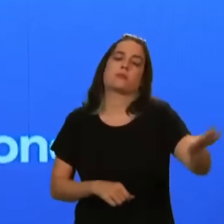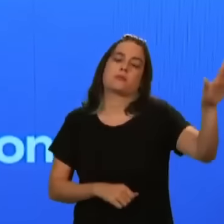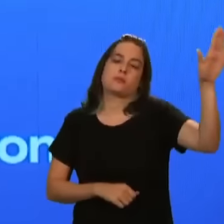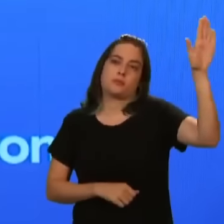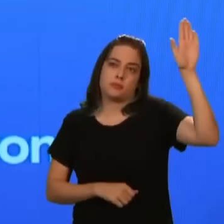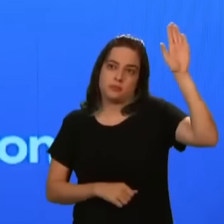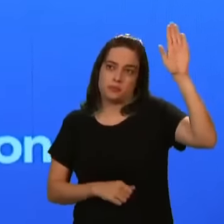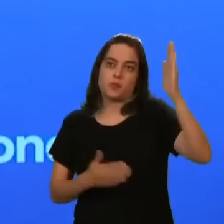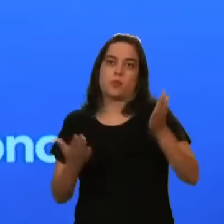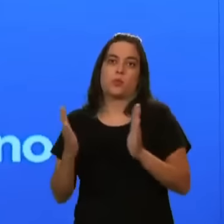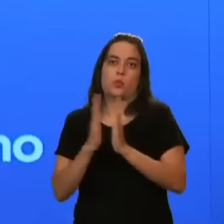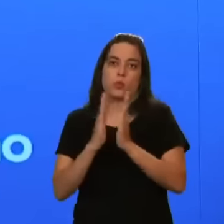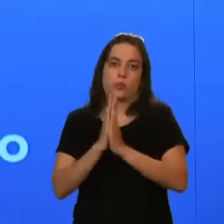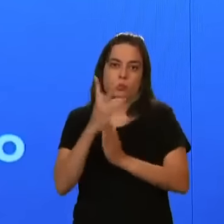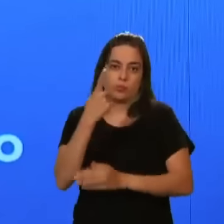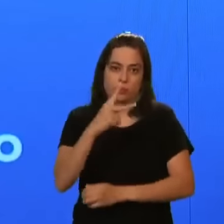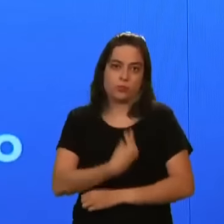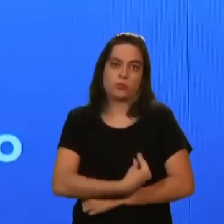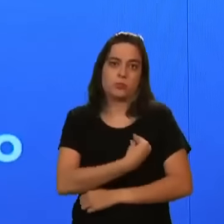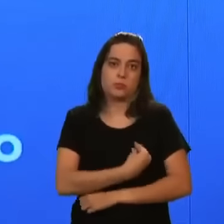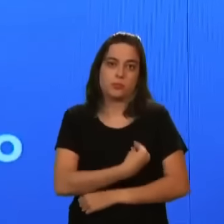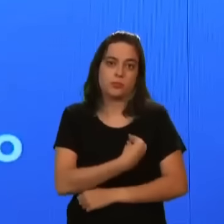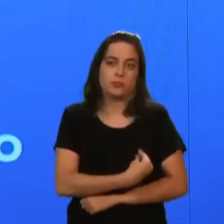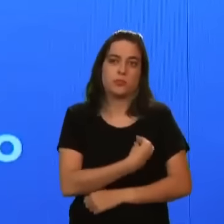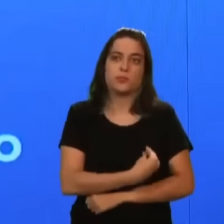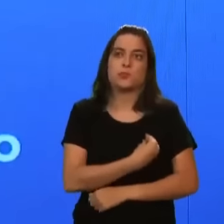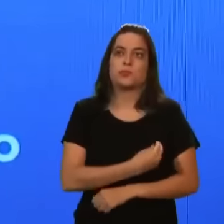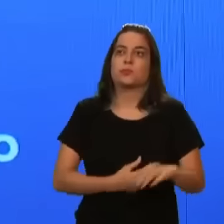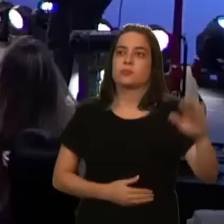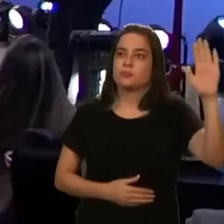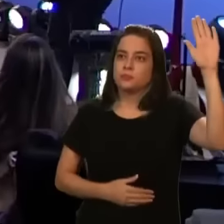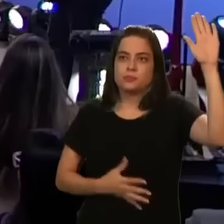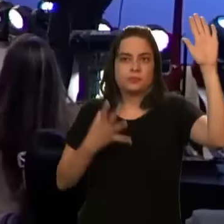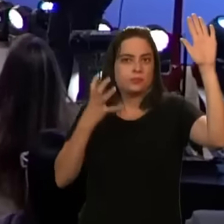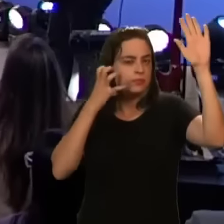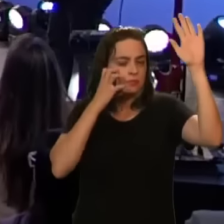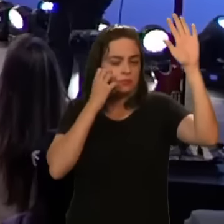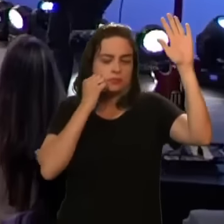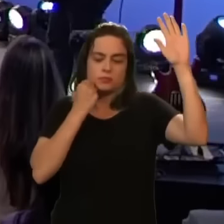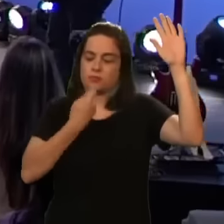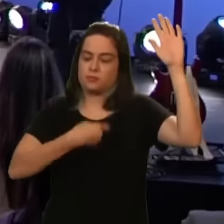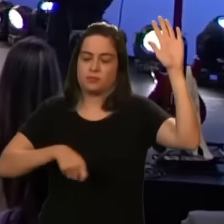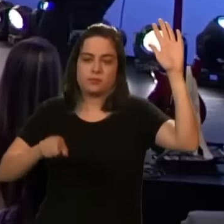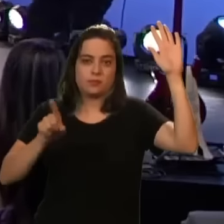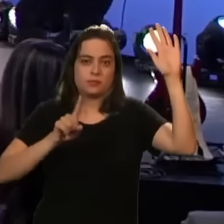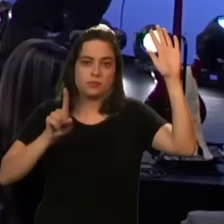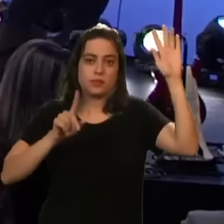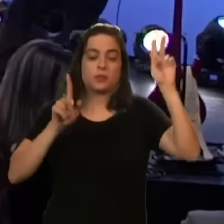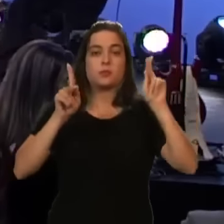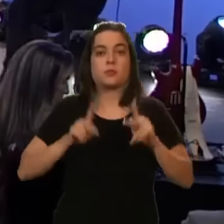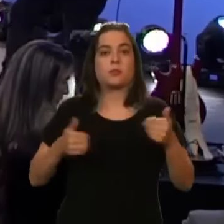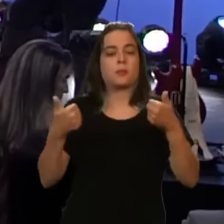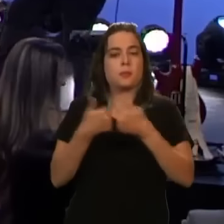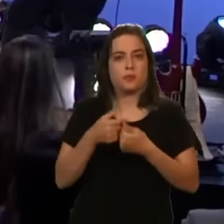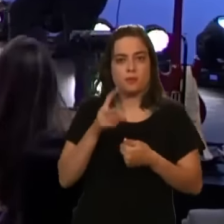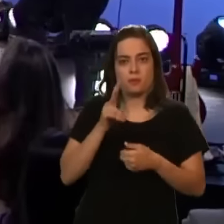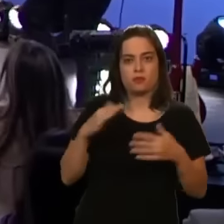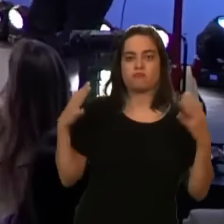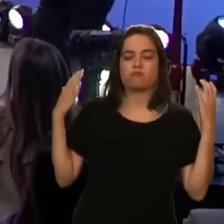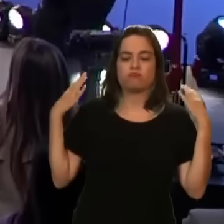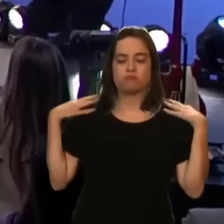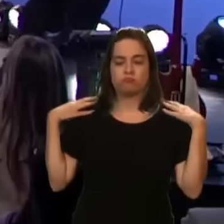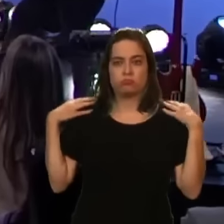mão, nós vamos orar também por você. Fica com a mão erguida, não tem vergonha nisso. Alguém perto de você vai pôr a mão no seu